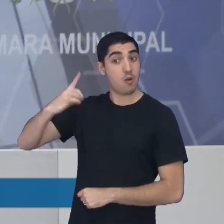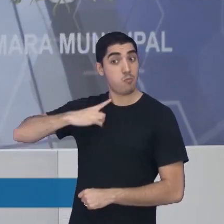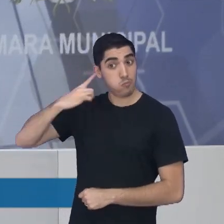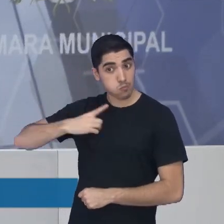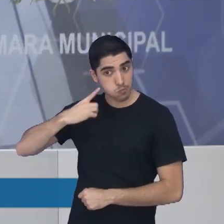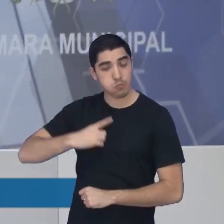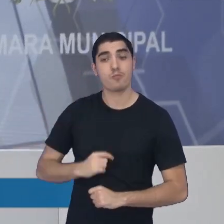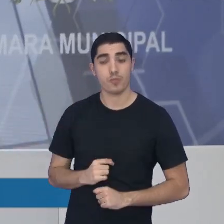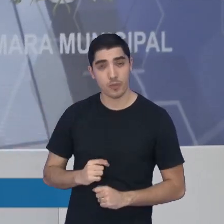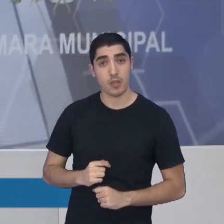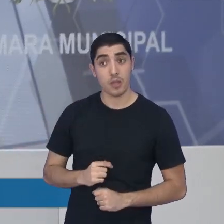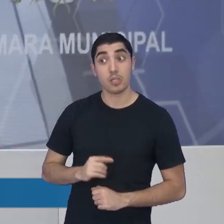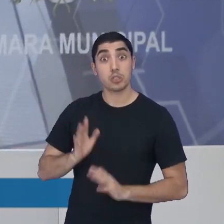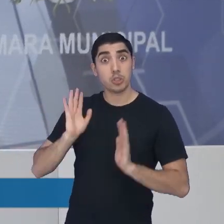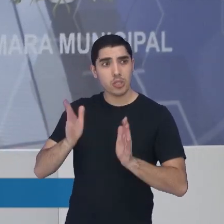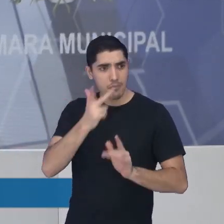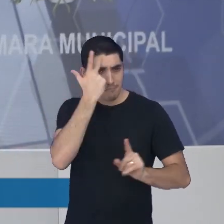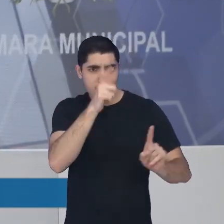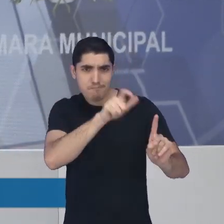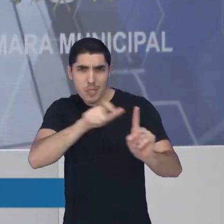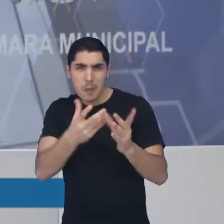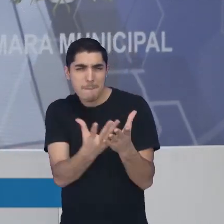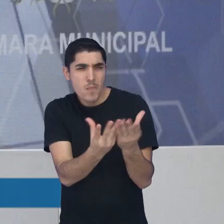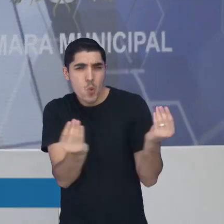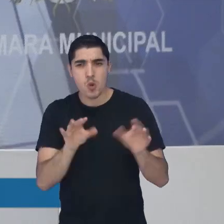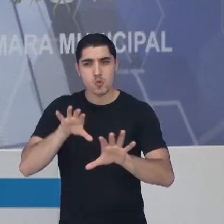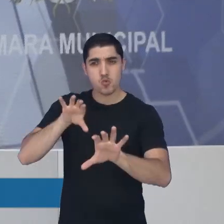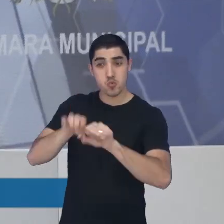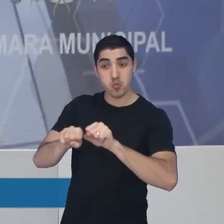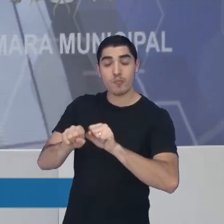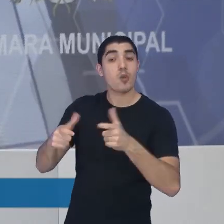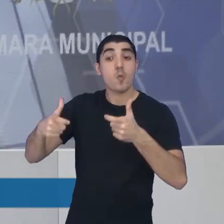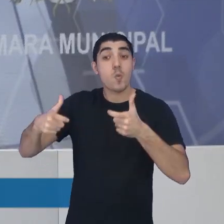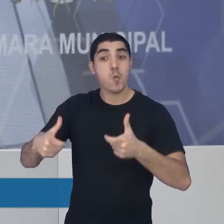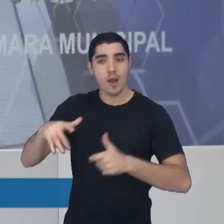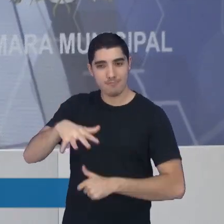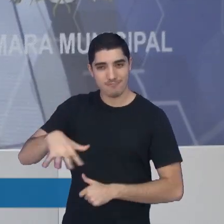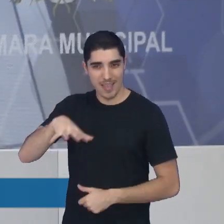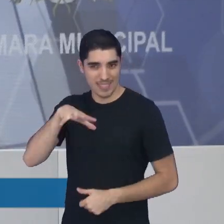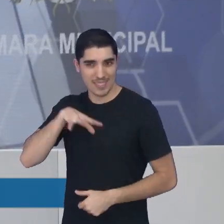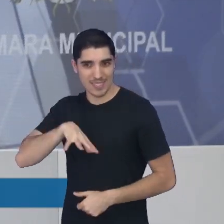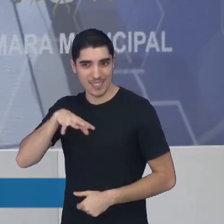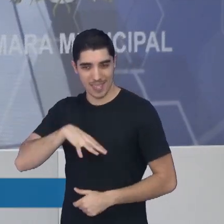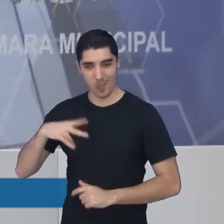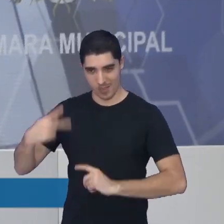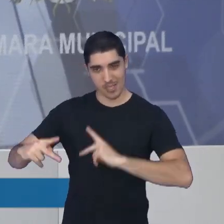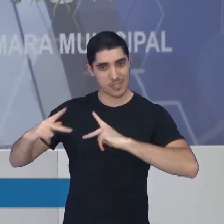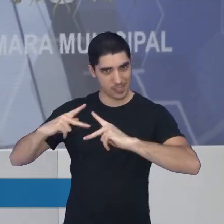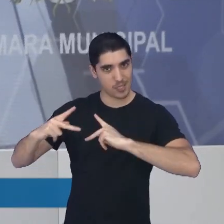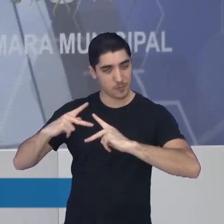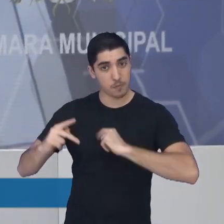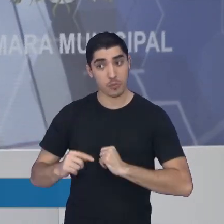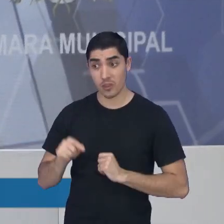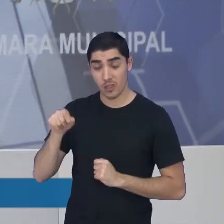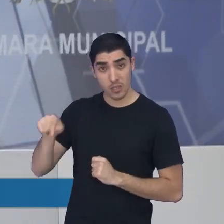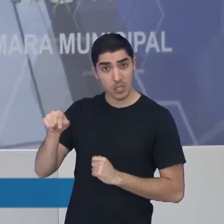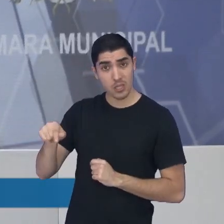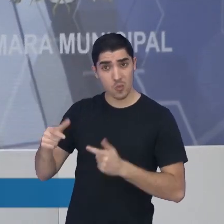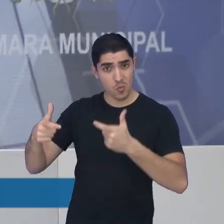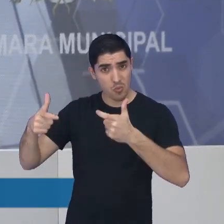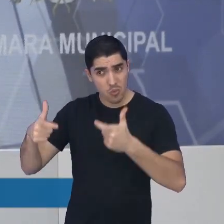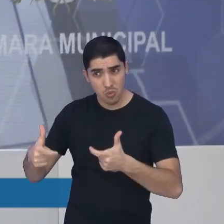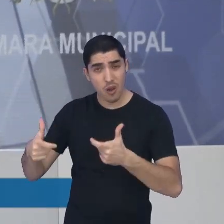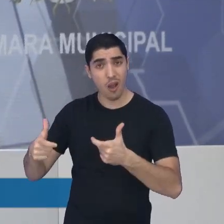em nossa sociedade, que ocupa o prédio da Praça Castejão e que sempre possui um quadro excepcional